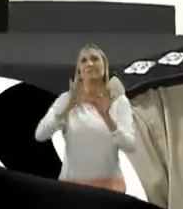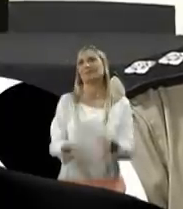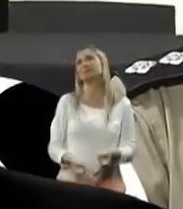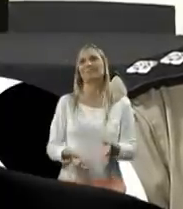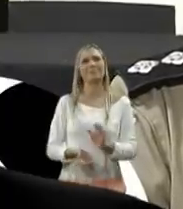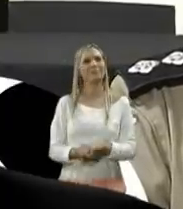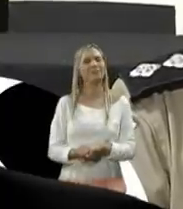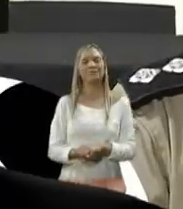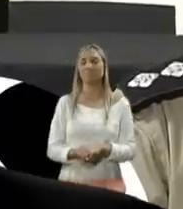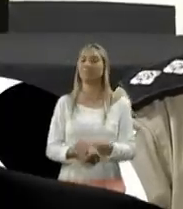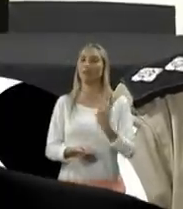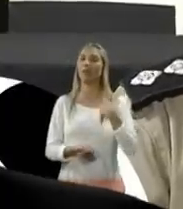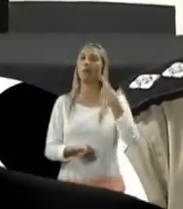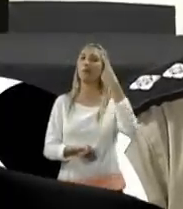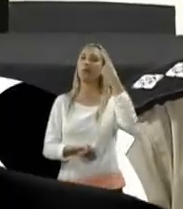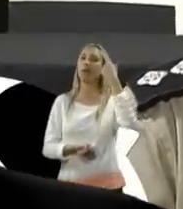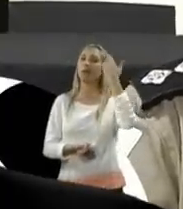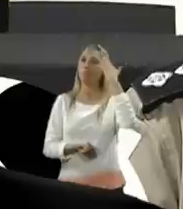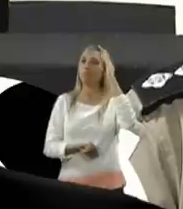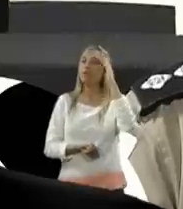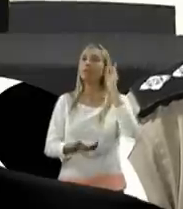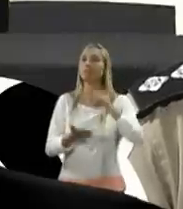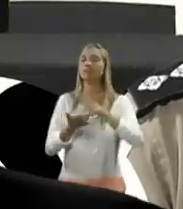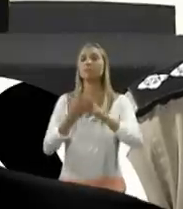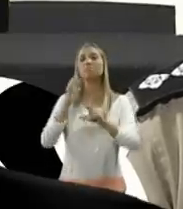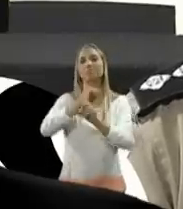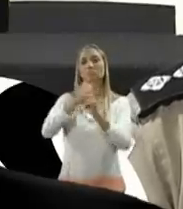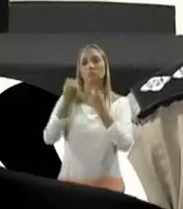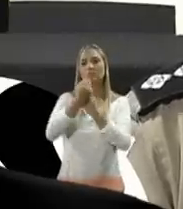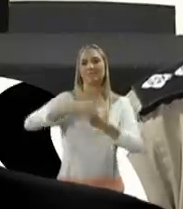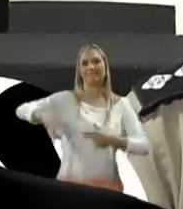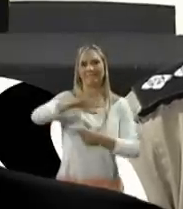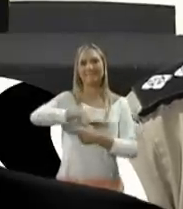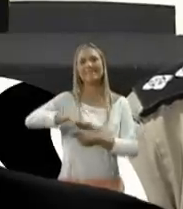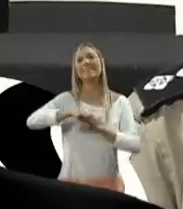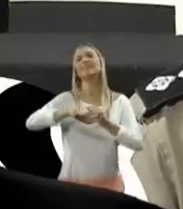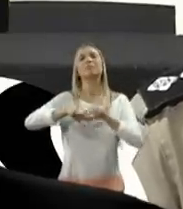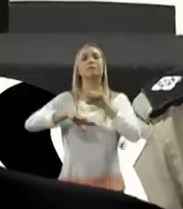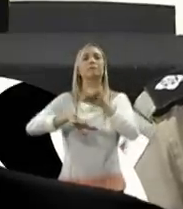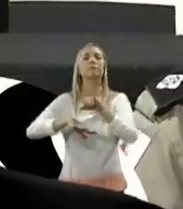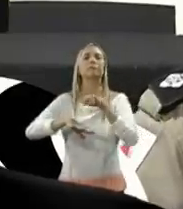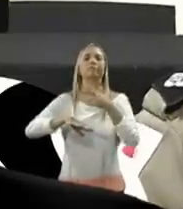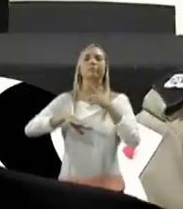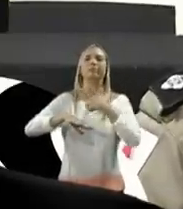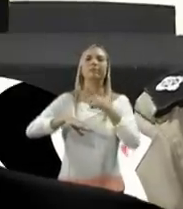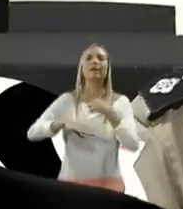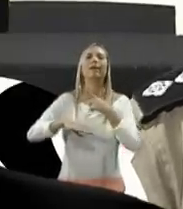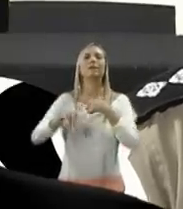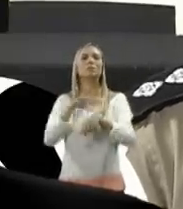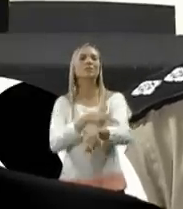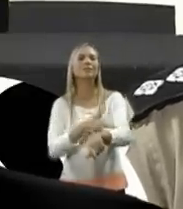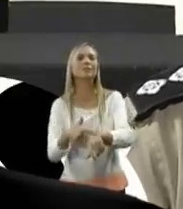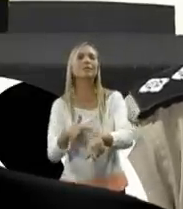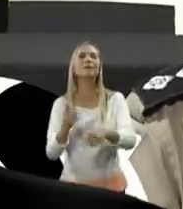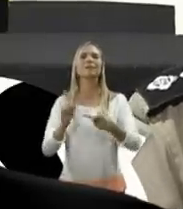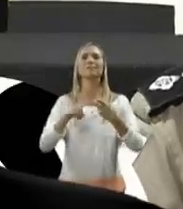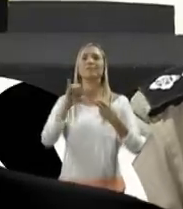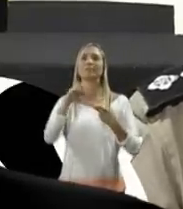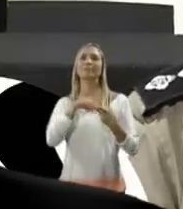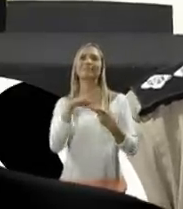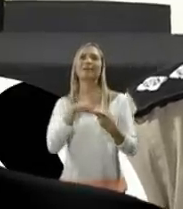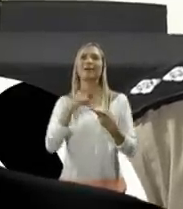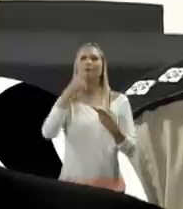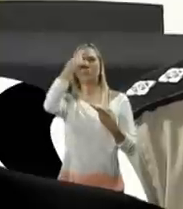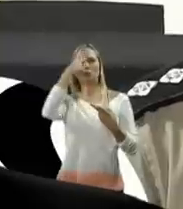que a gente percebe que uma sociedade que ela se pauta pelos bons costumes, pelo